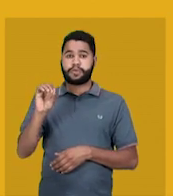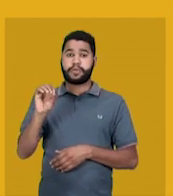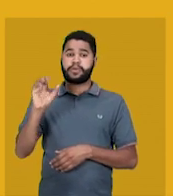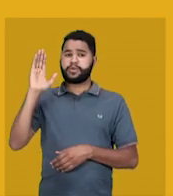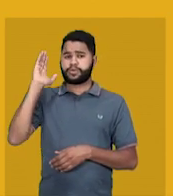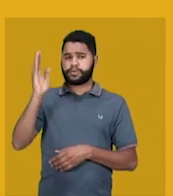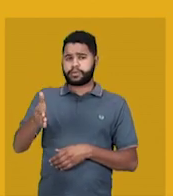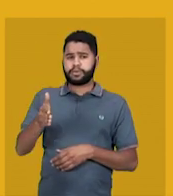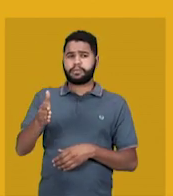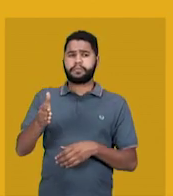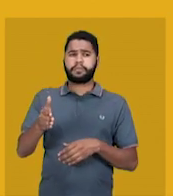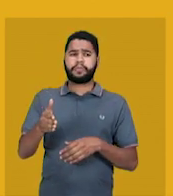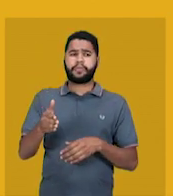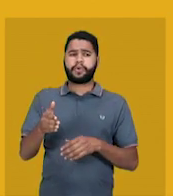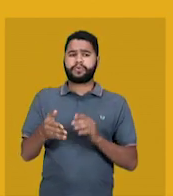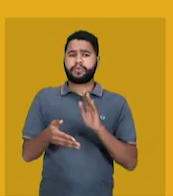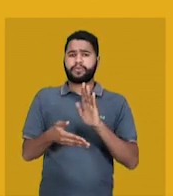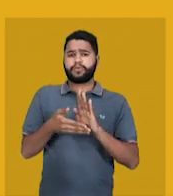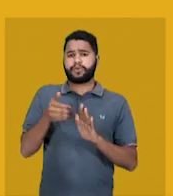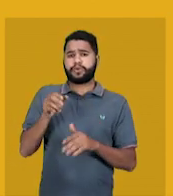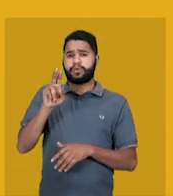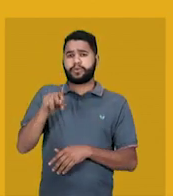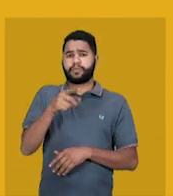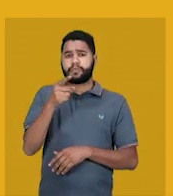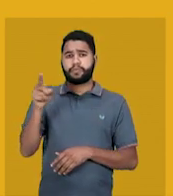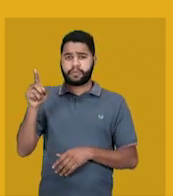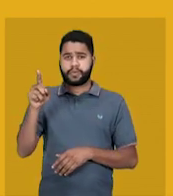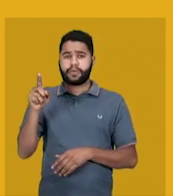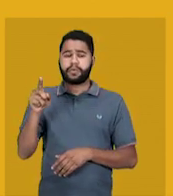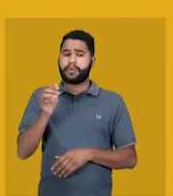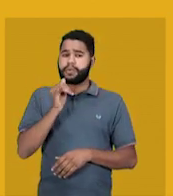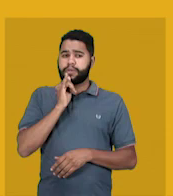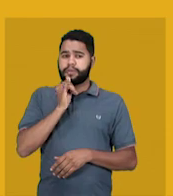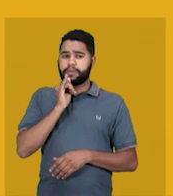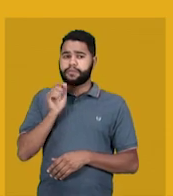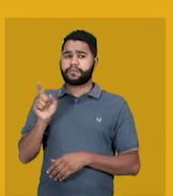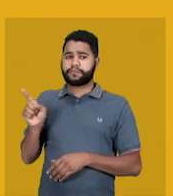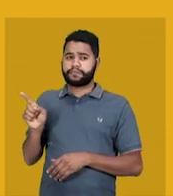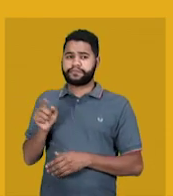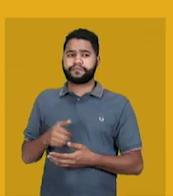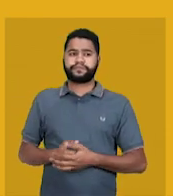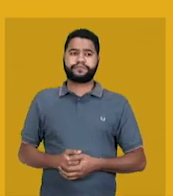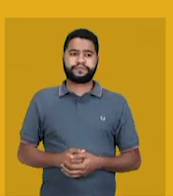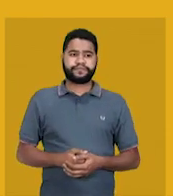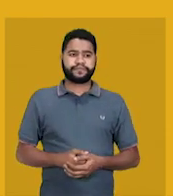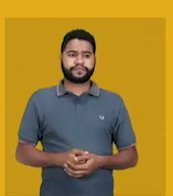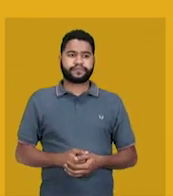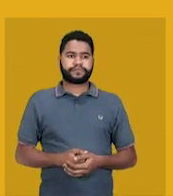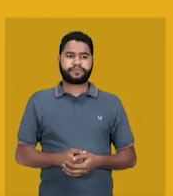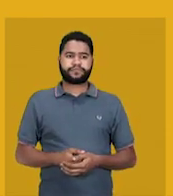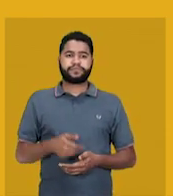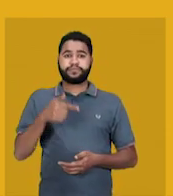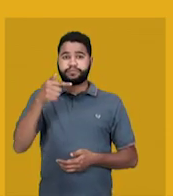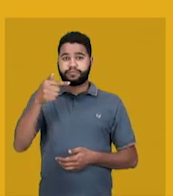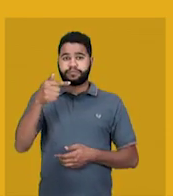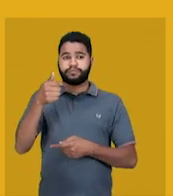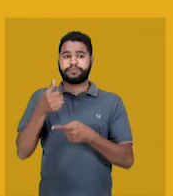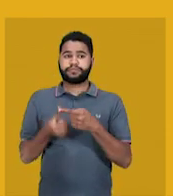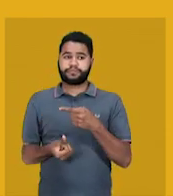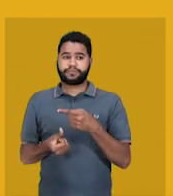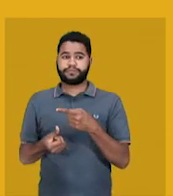cara eu posso tirar fora o pe não vai dar há sete cestos